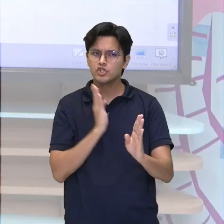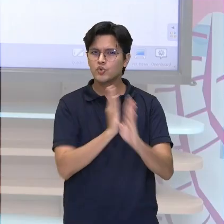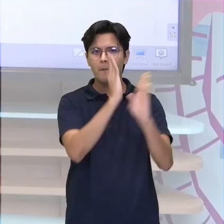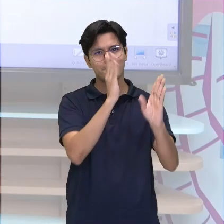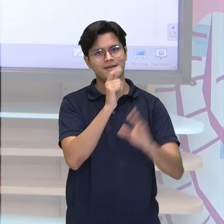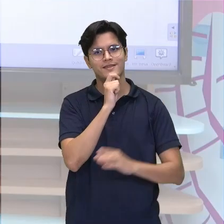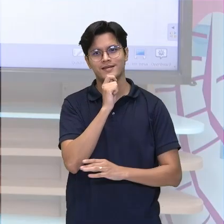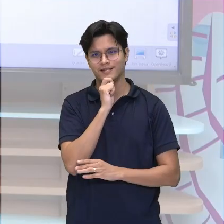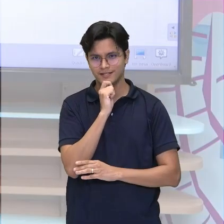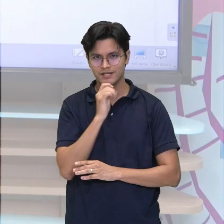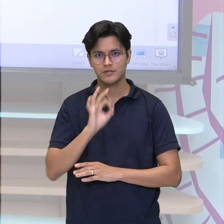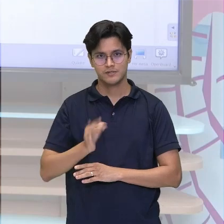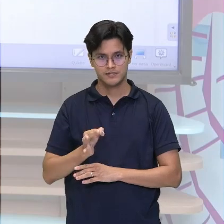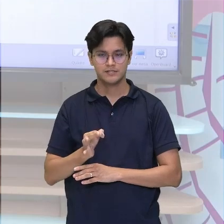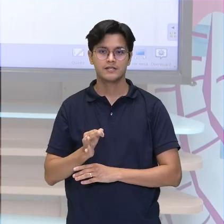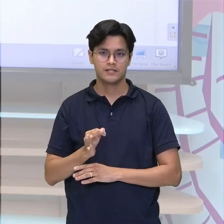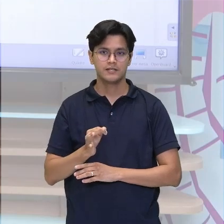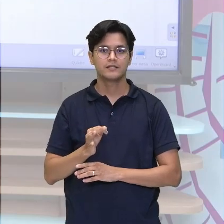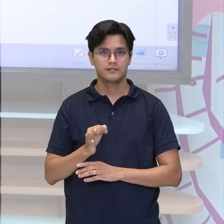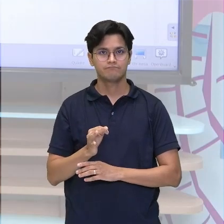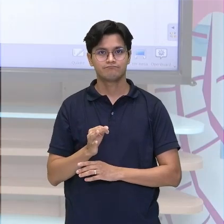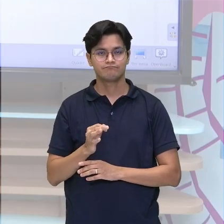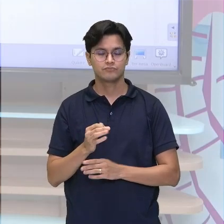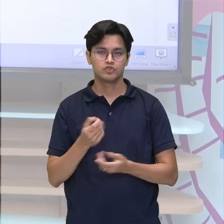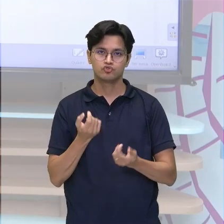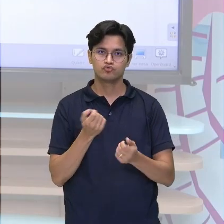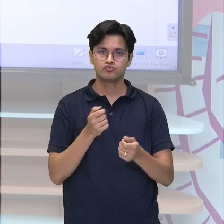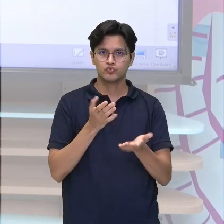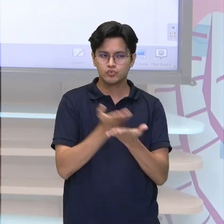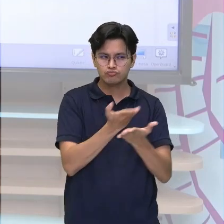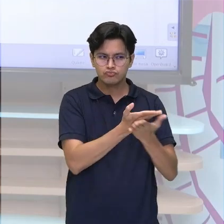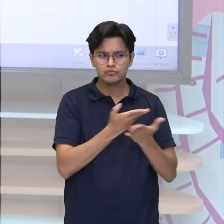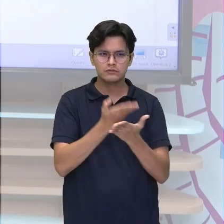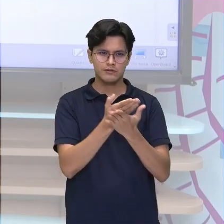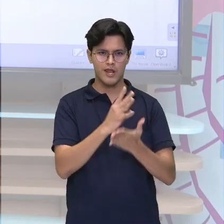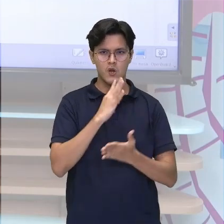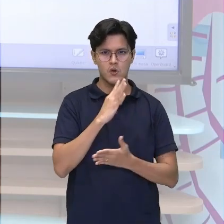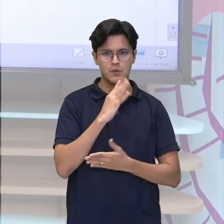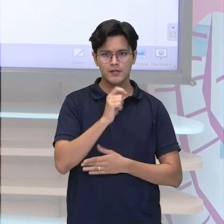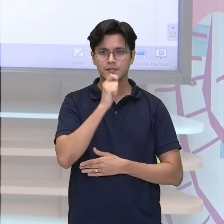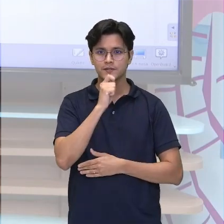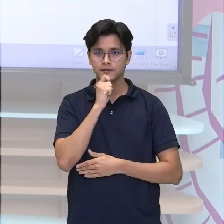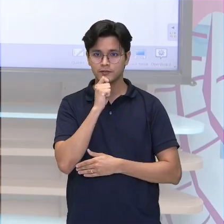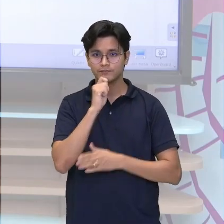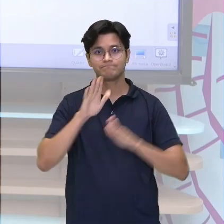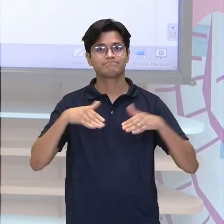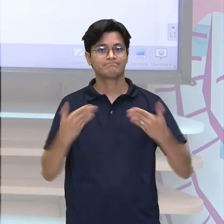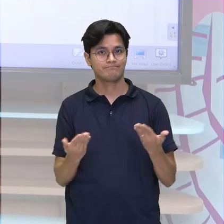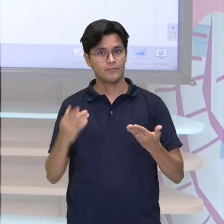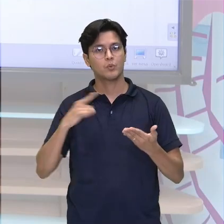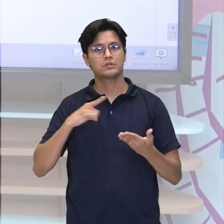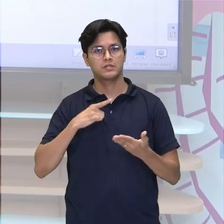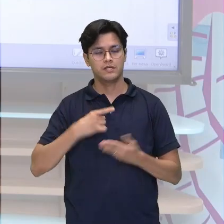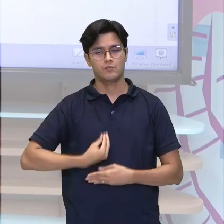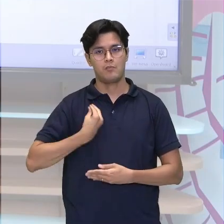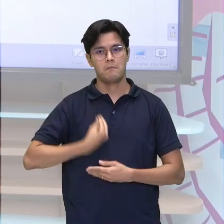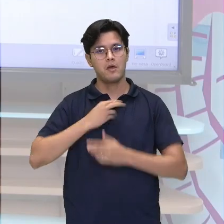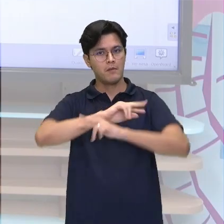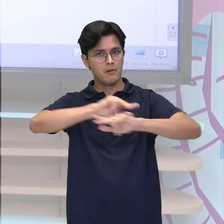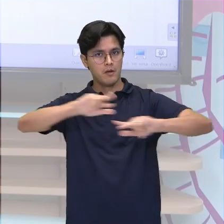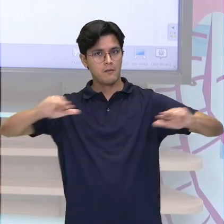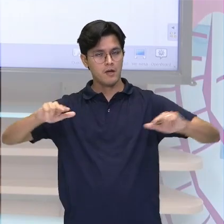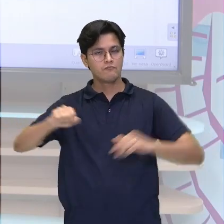são conhecidas, ainda não foram estudadas, tá bom? Então, a gente tem essa diversidade, né, essa biodiversidade na